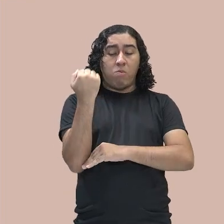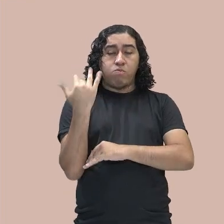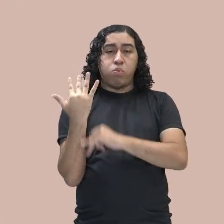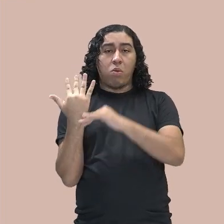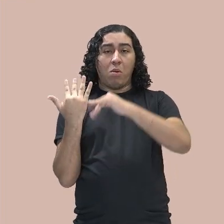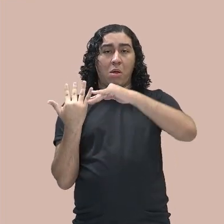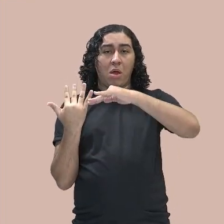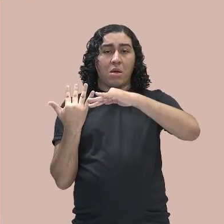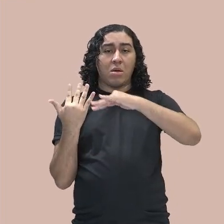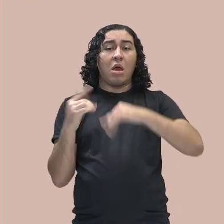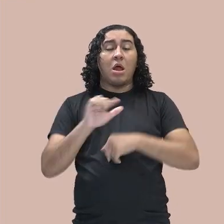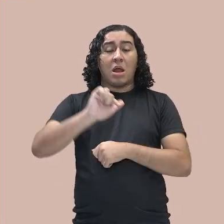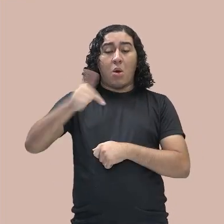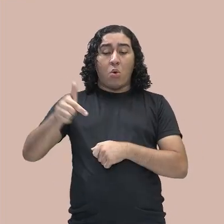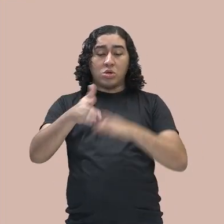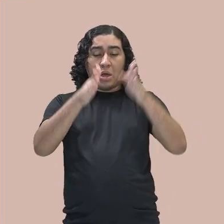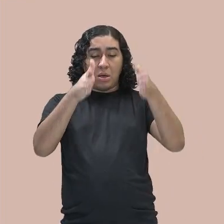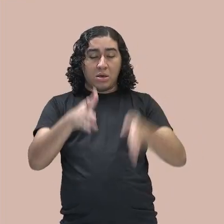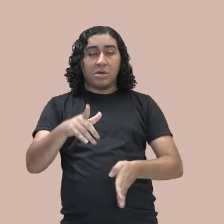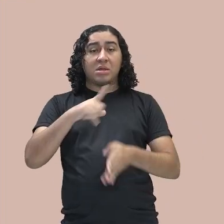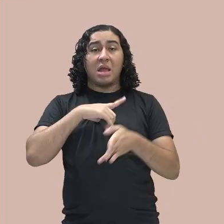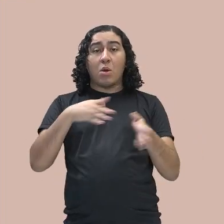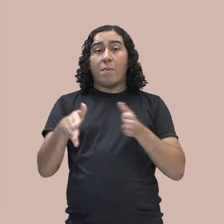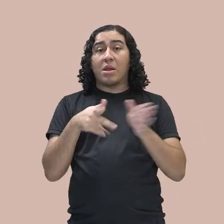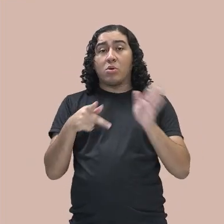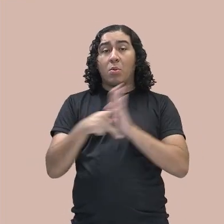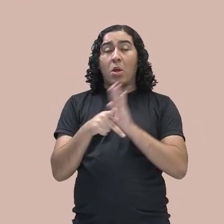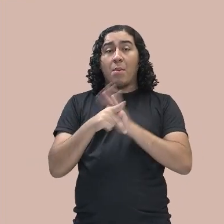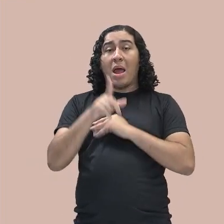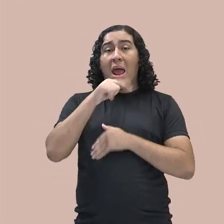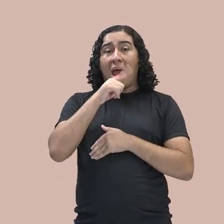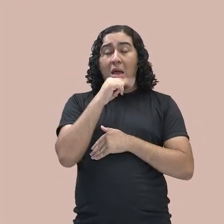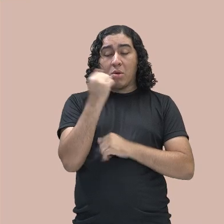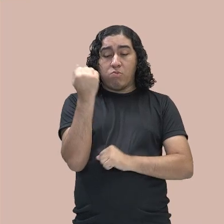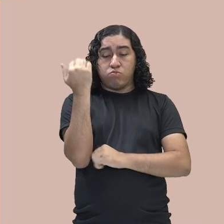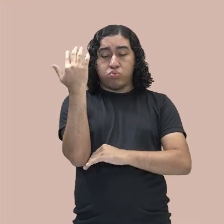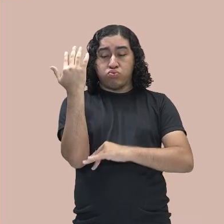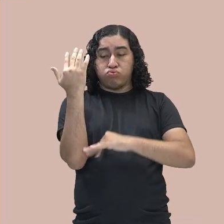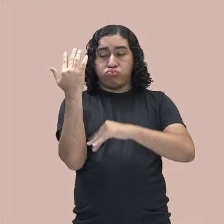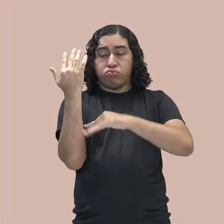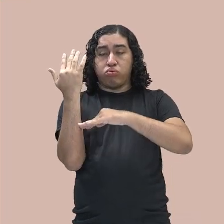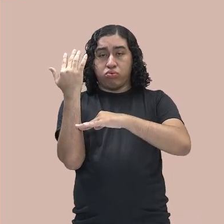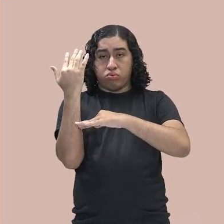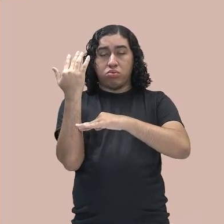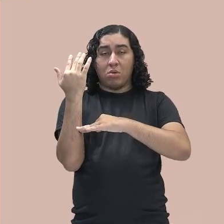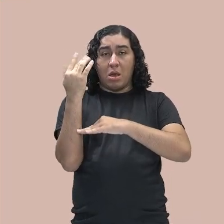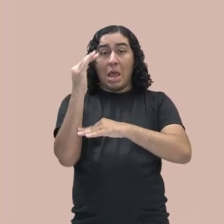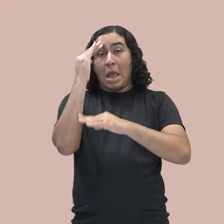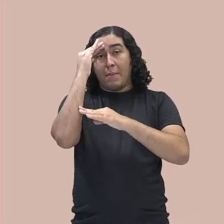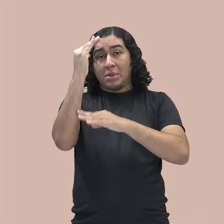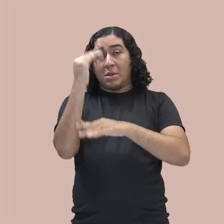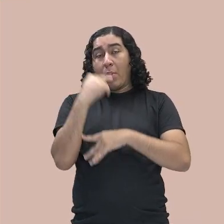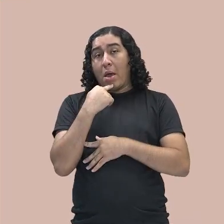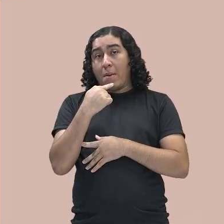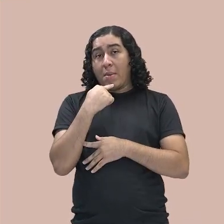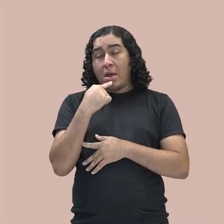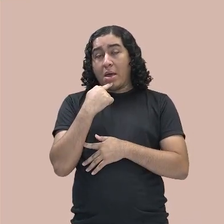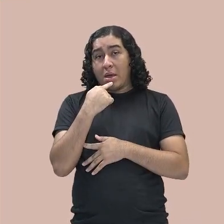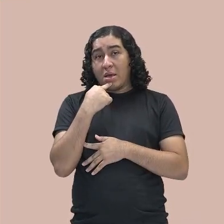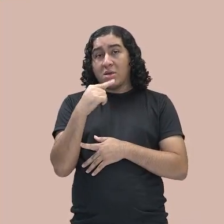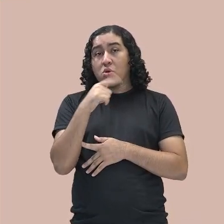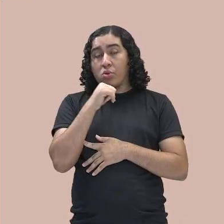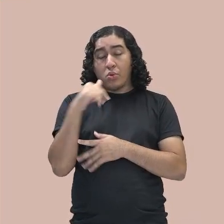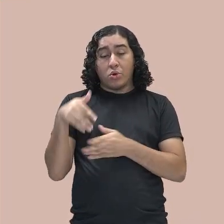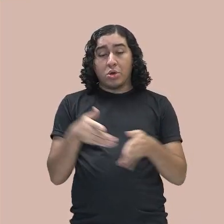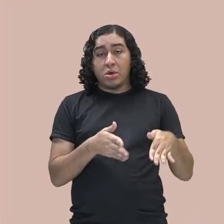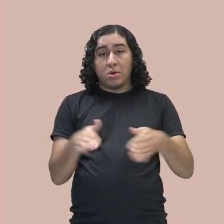período, né, o período da cheia, onde essa água chega nesse local, né, principalmente ali próximos aos rios, aquelas